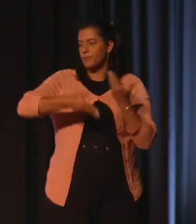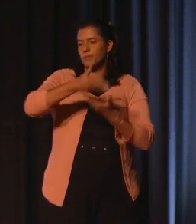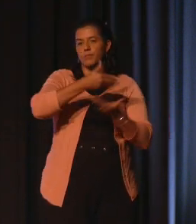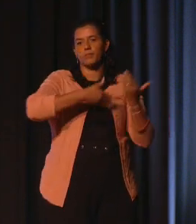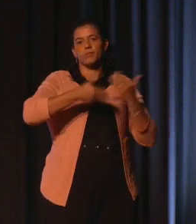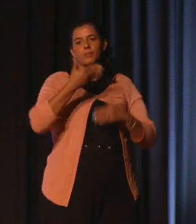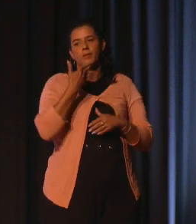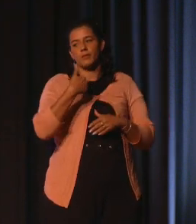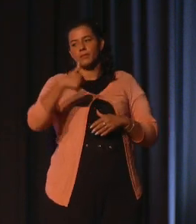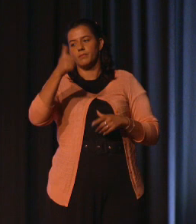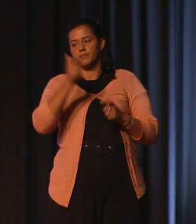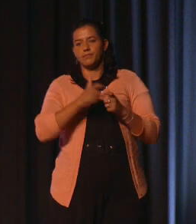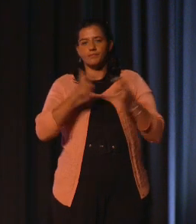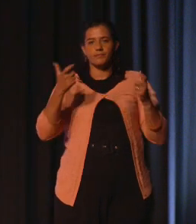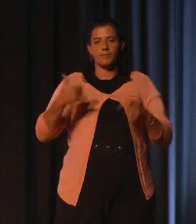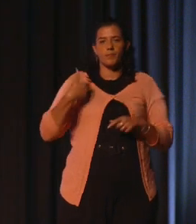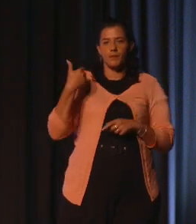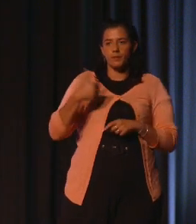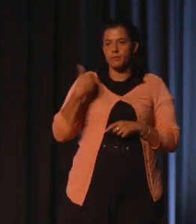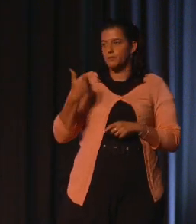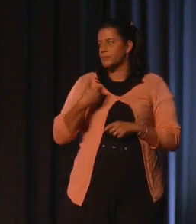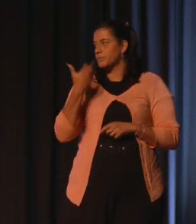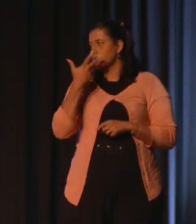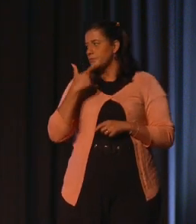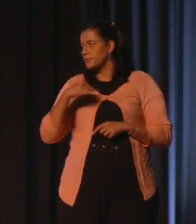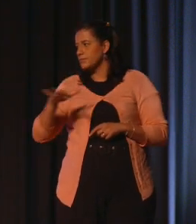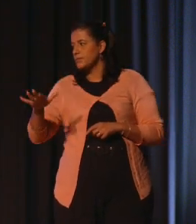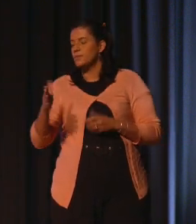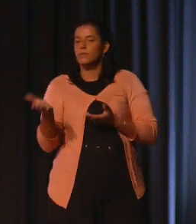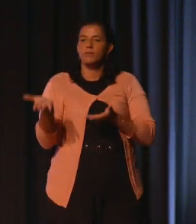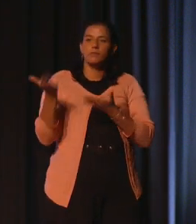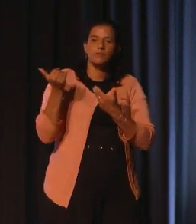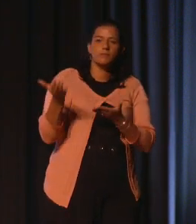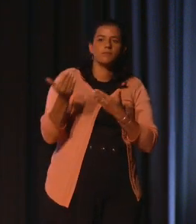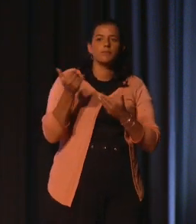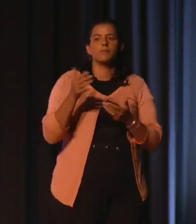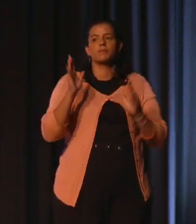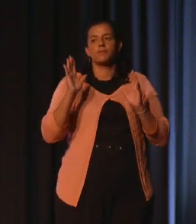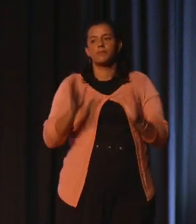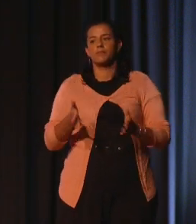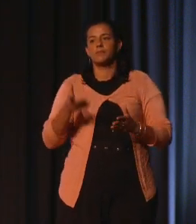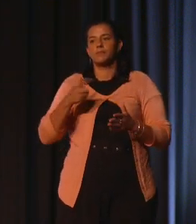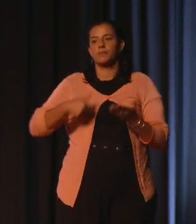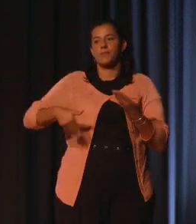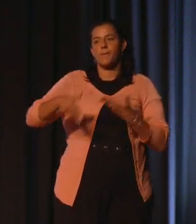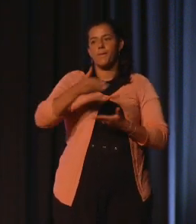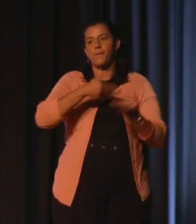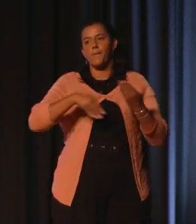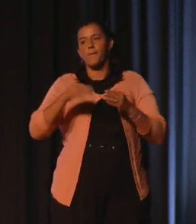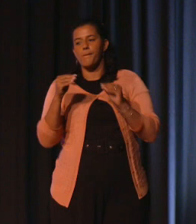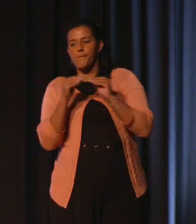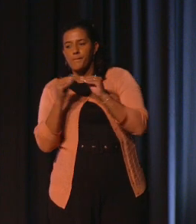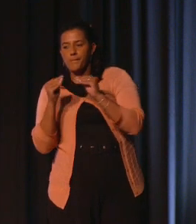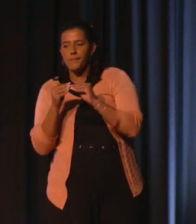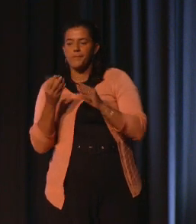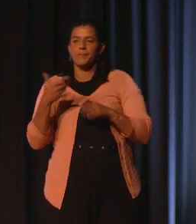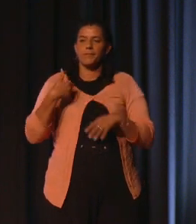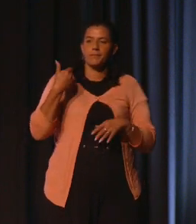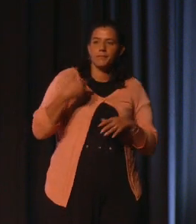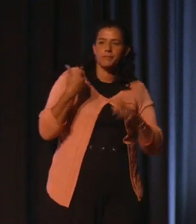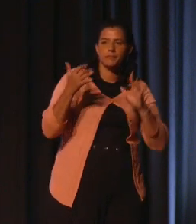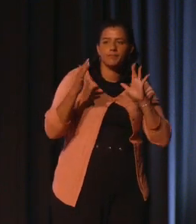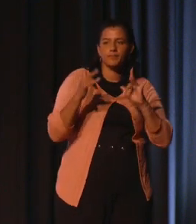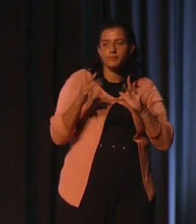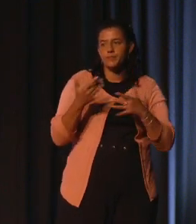maior. Então, é a idade que as crianças e os jovens, né, que já estão jovenzinhos, eles vão querer beijar a namoradinha, vai